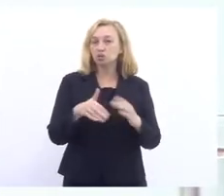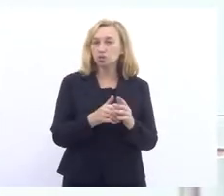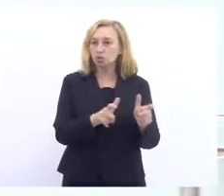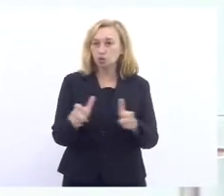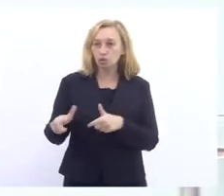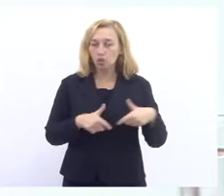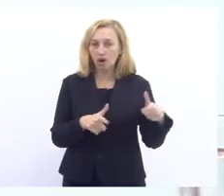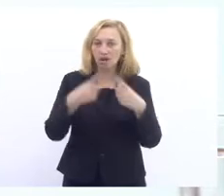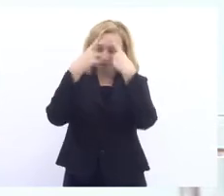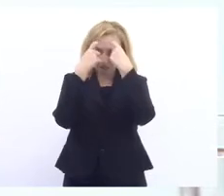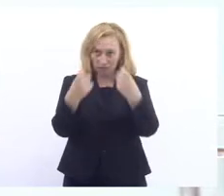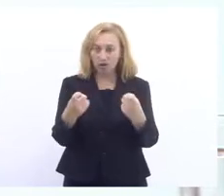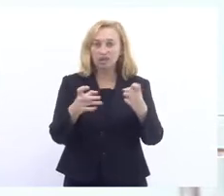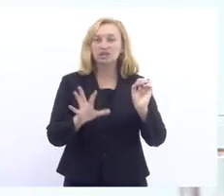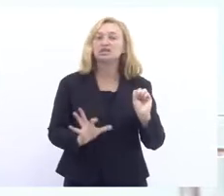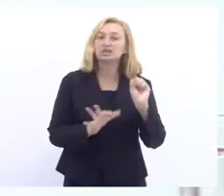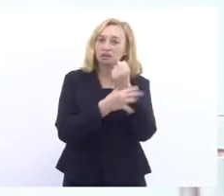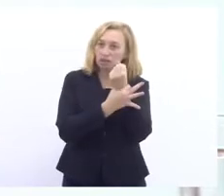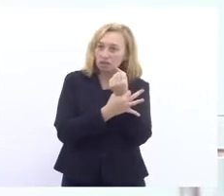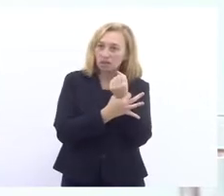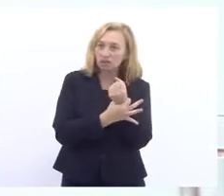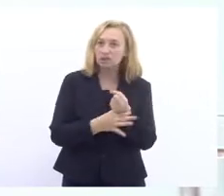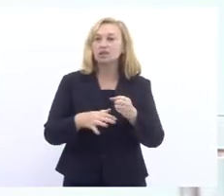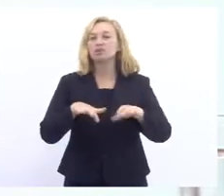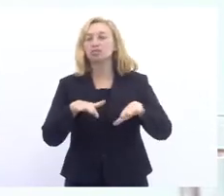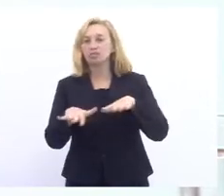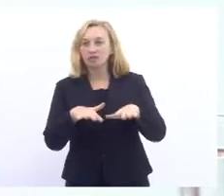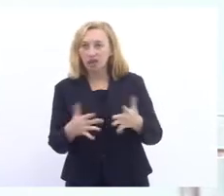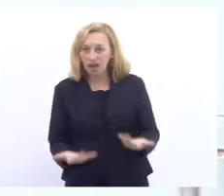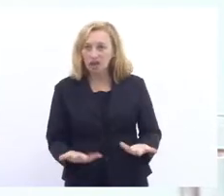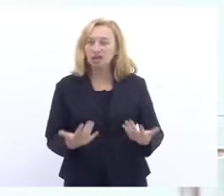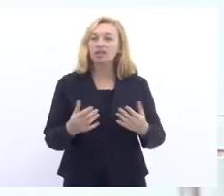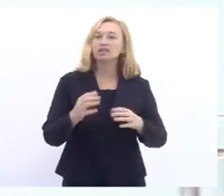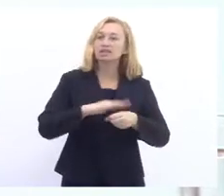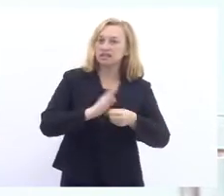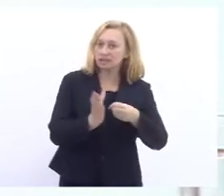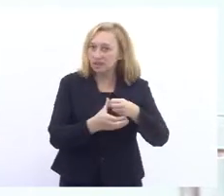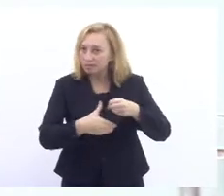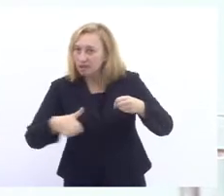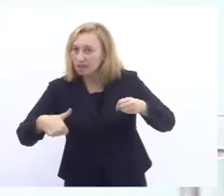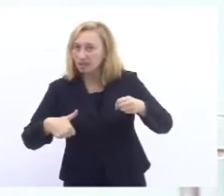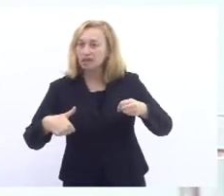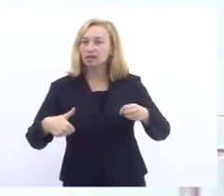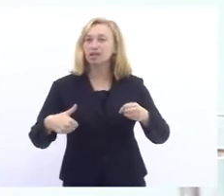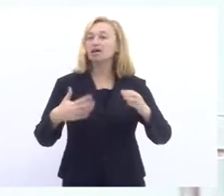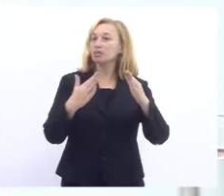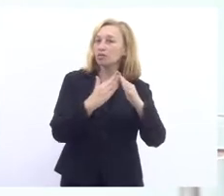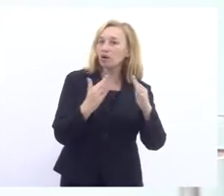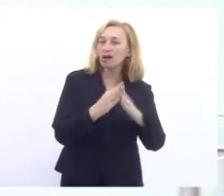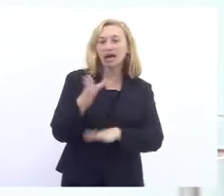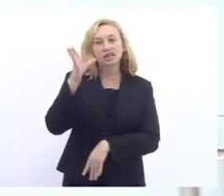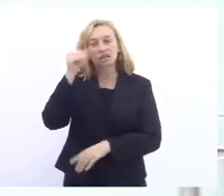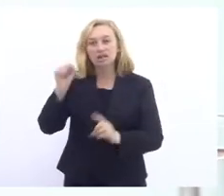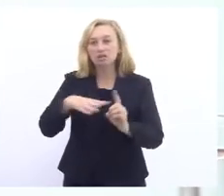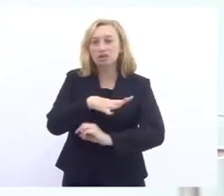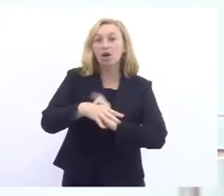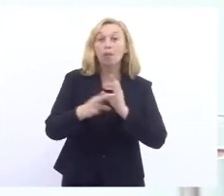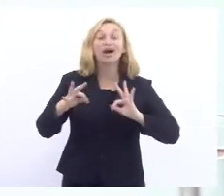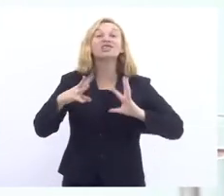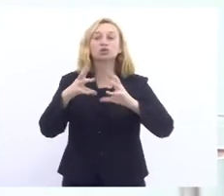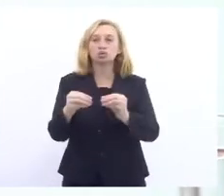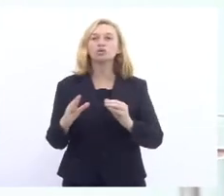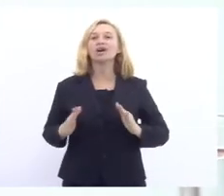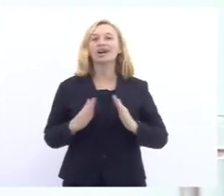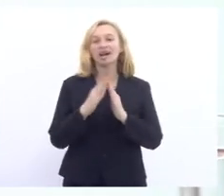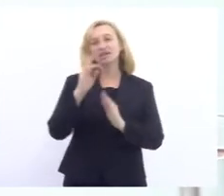o tema da violência da segurança o tema da mobilidade o tema do saneamento o tema da habitação de interesse social para tudo